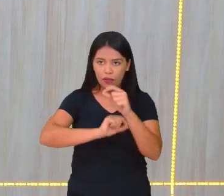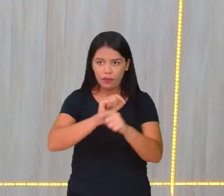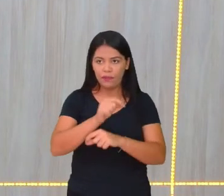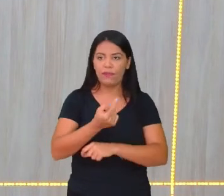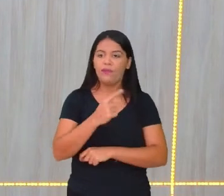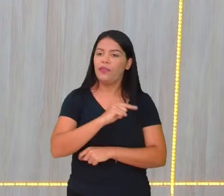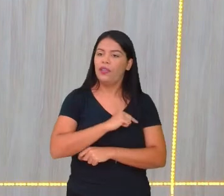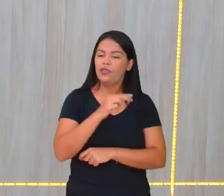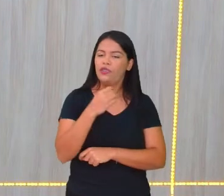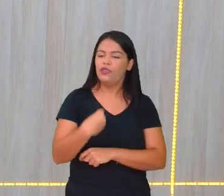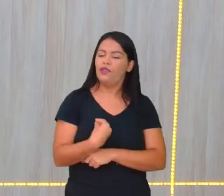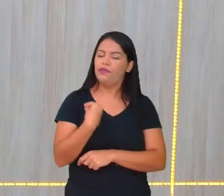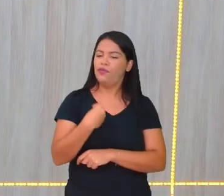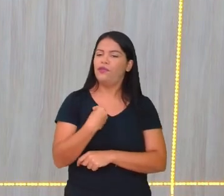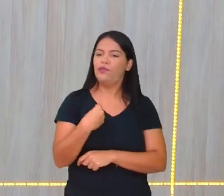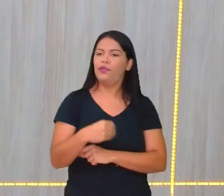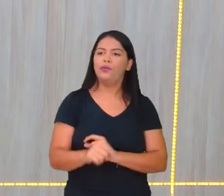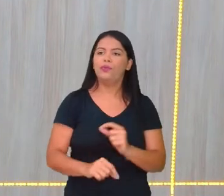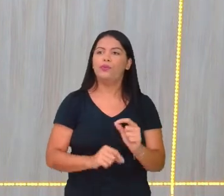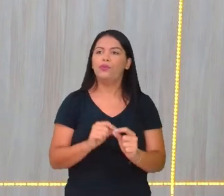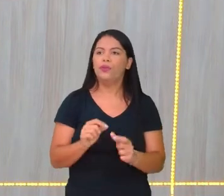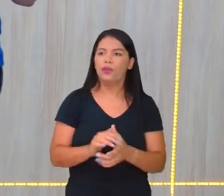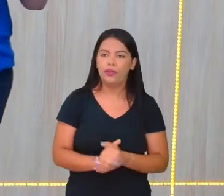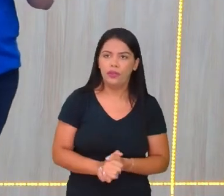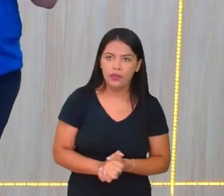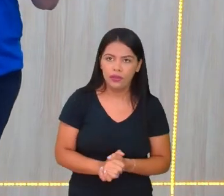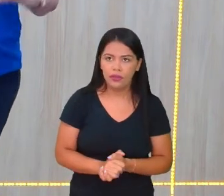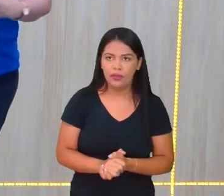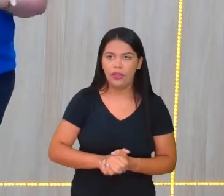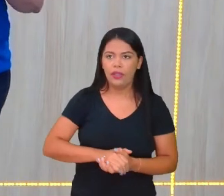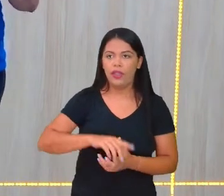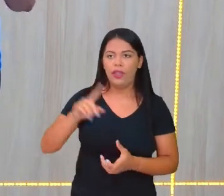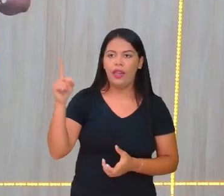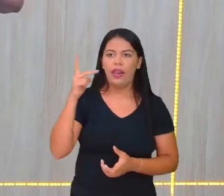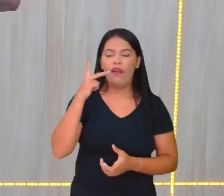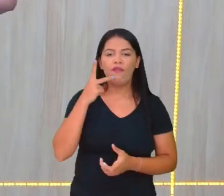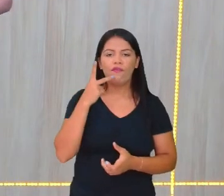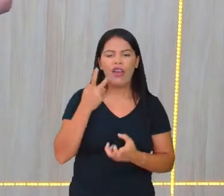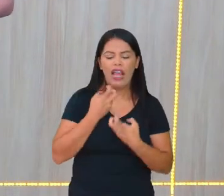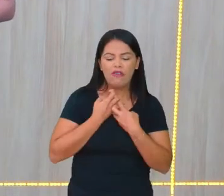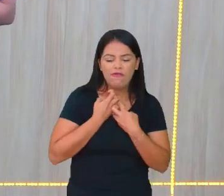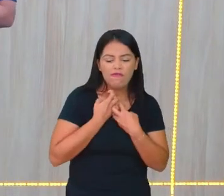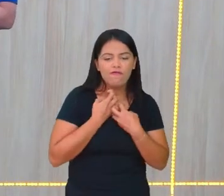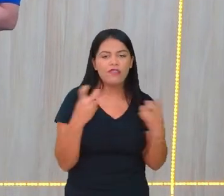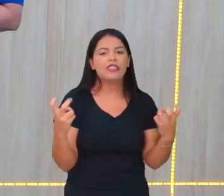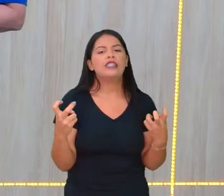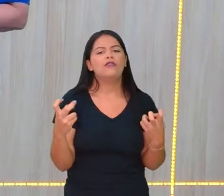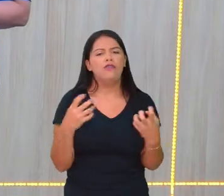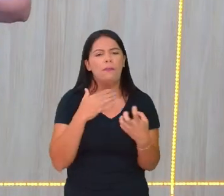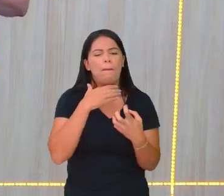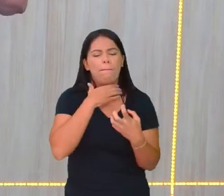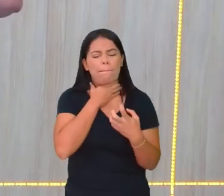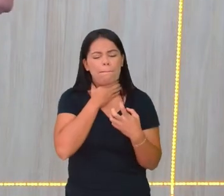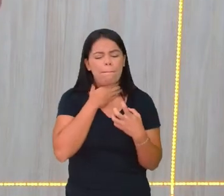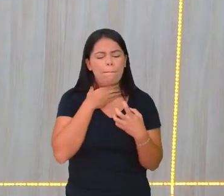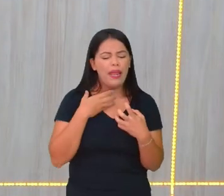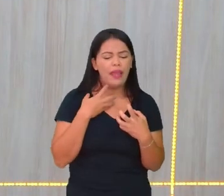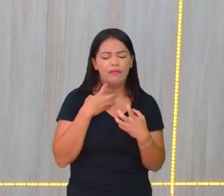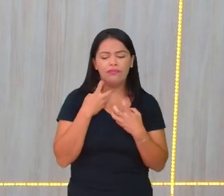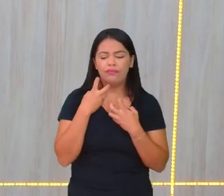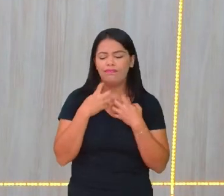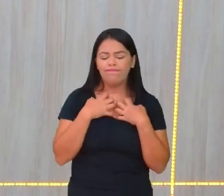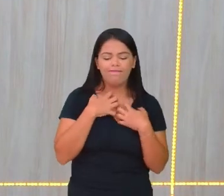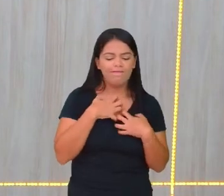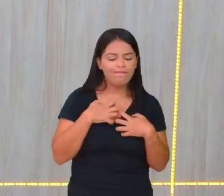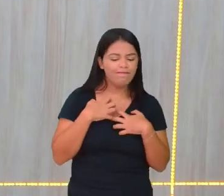estamos vivenciando, não é? Ela fala, é um grito engasgado, não é? Em sua voz,